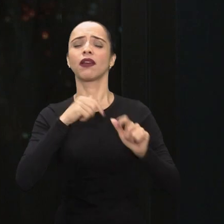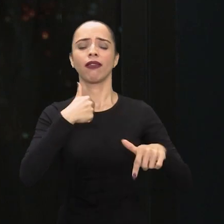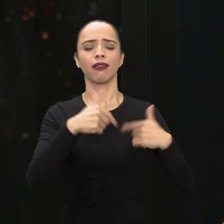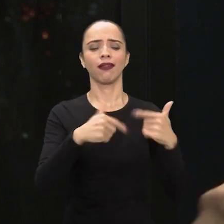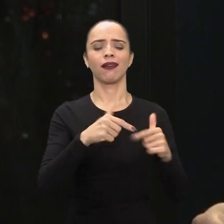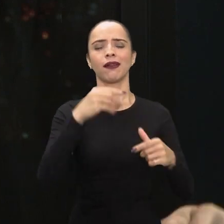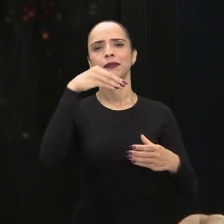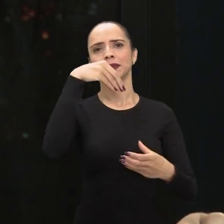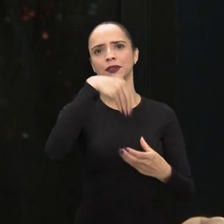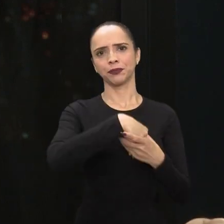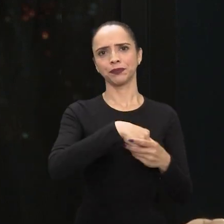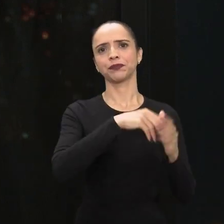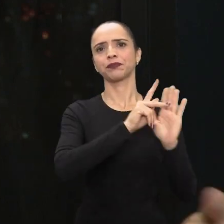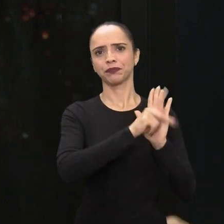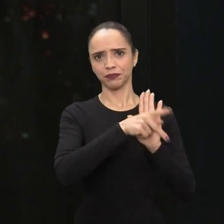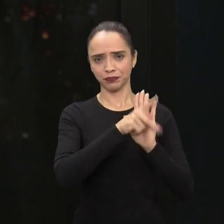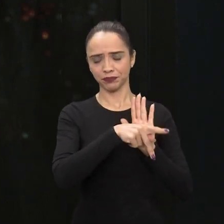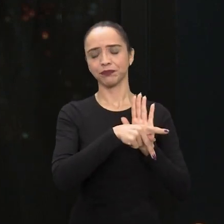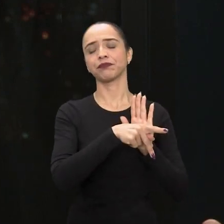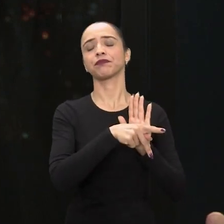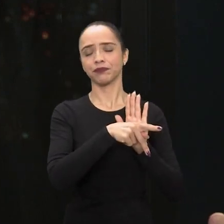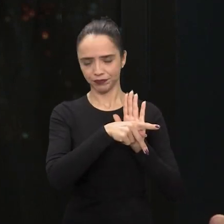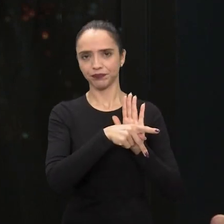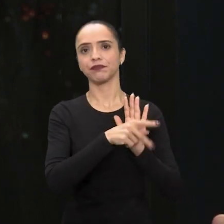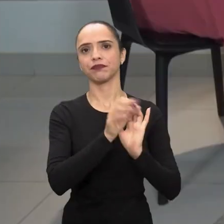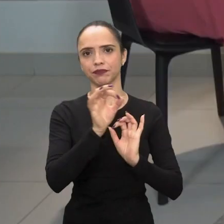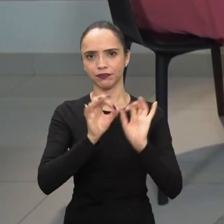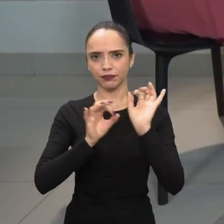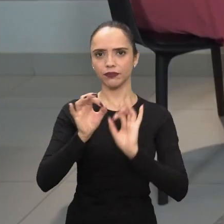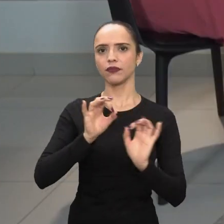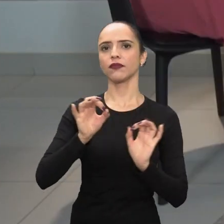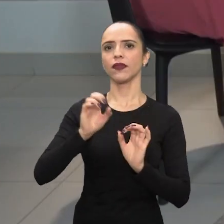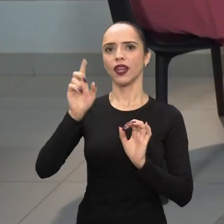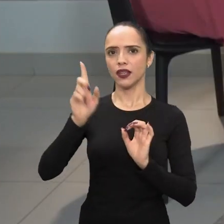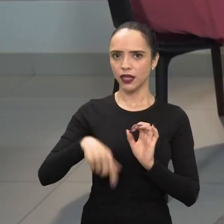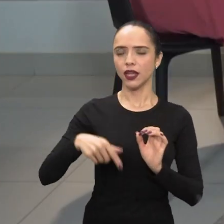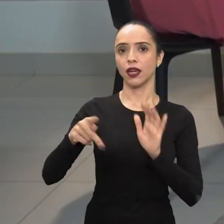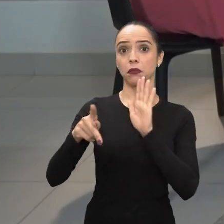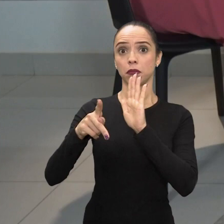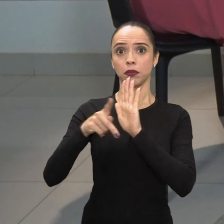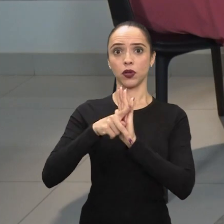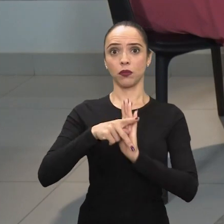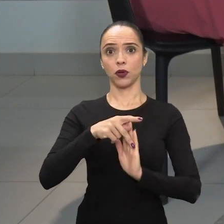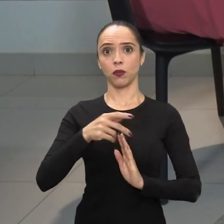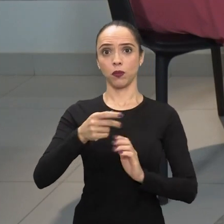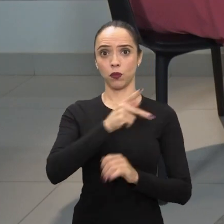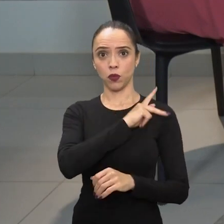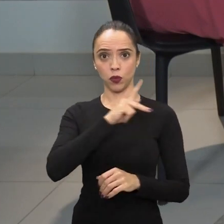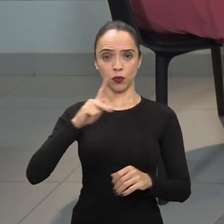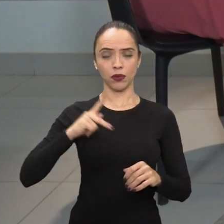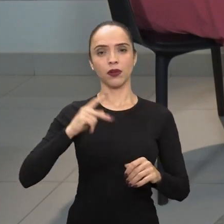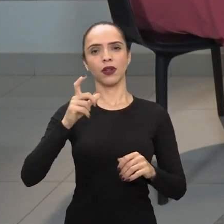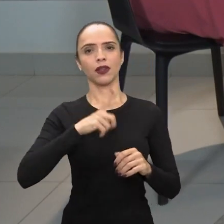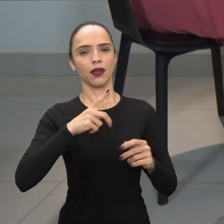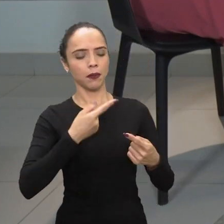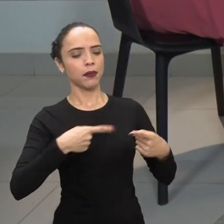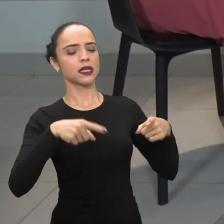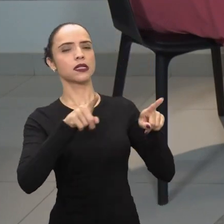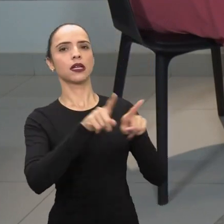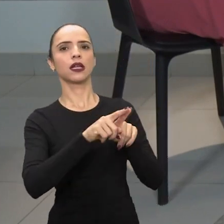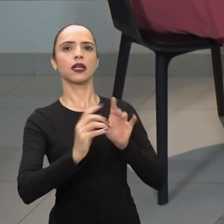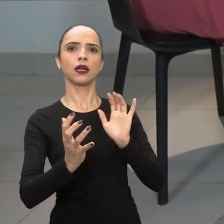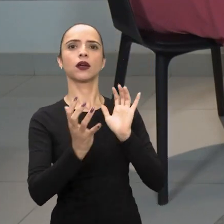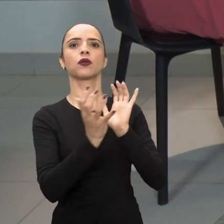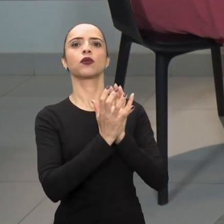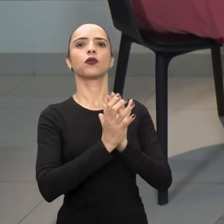dentro do projeto público da gestão pública ou seja em parceria é com